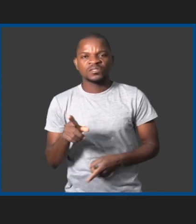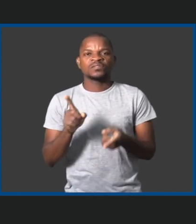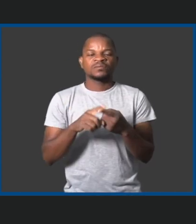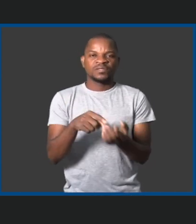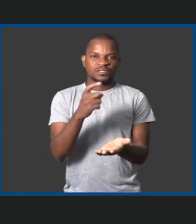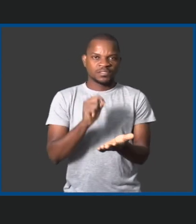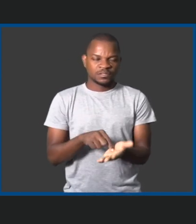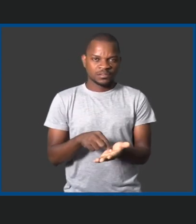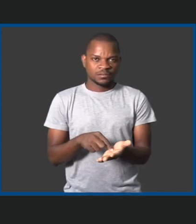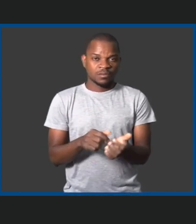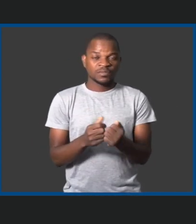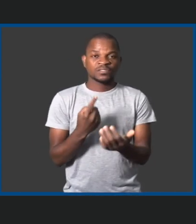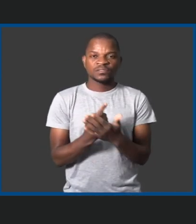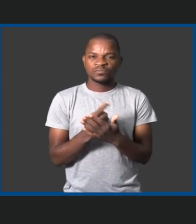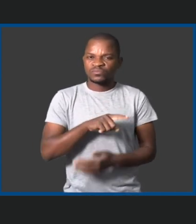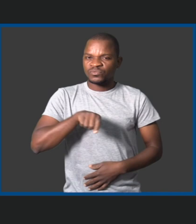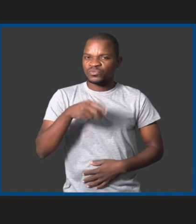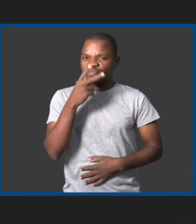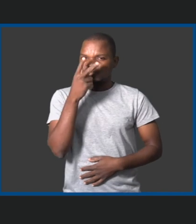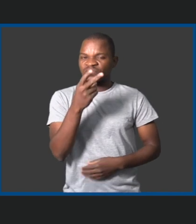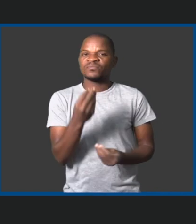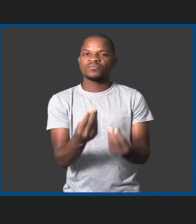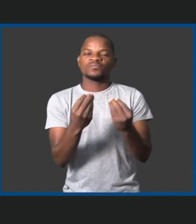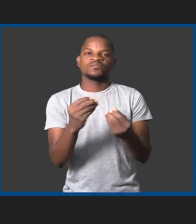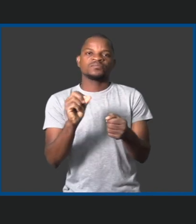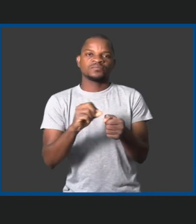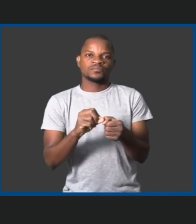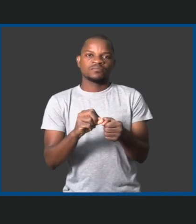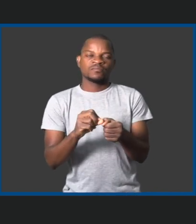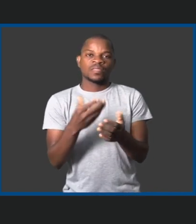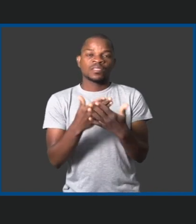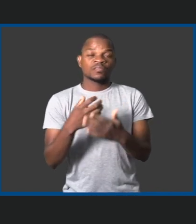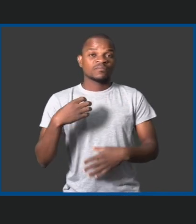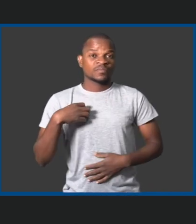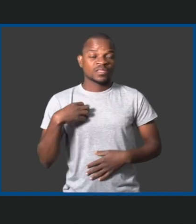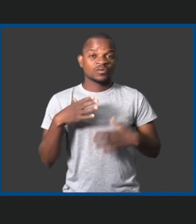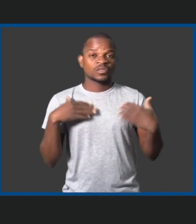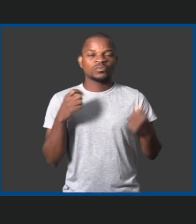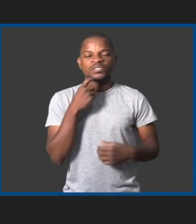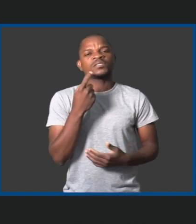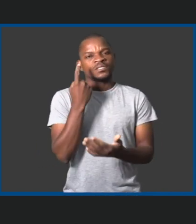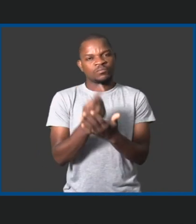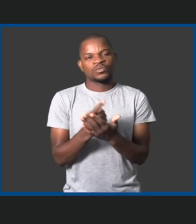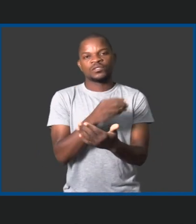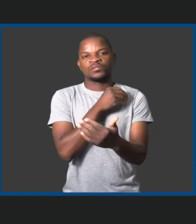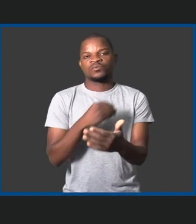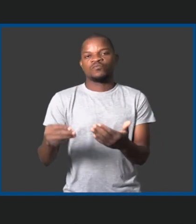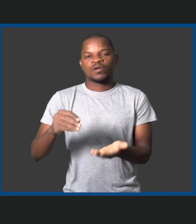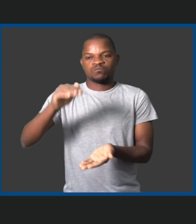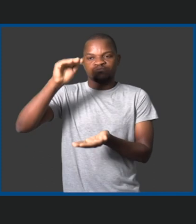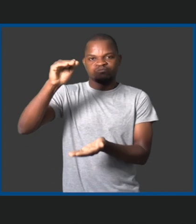a nível das urbis. Mas temos que ver como é que nós vamos fazer. O Ministério está a aconselhar a comprarmos